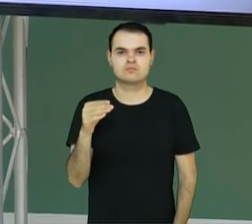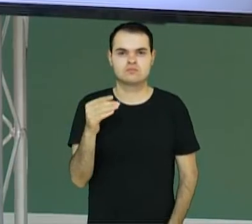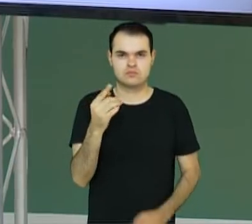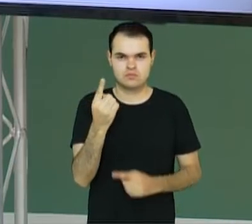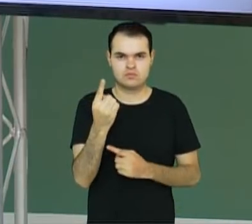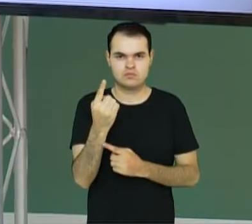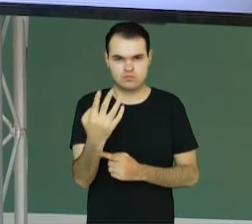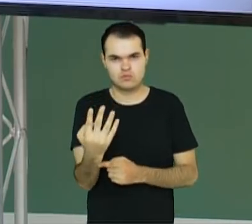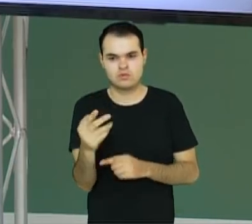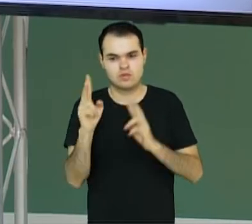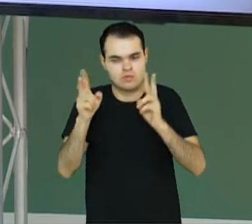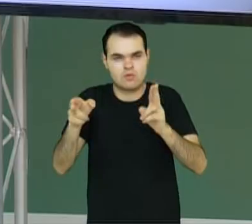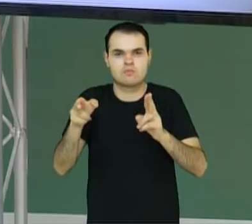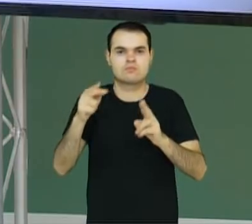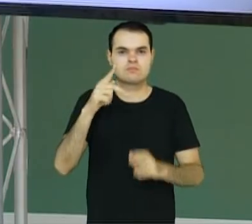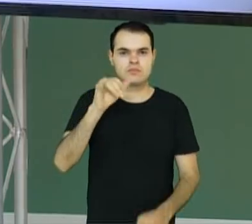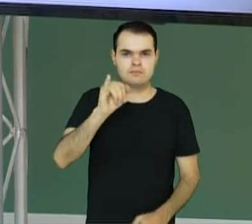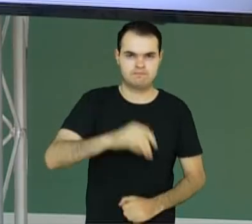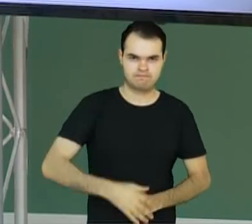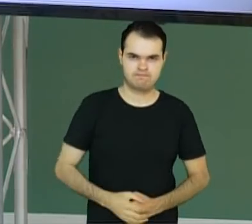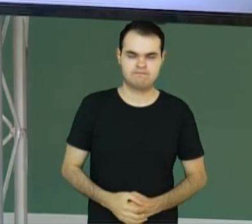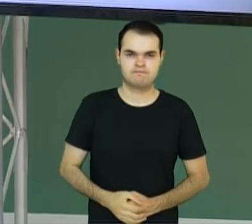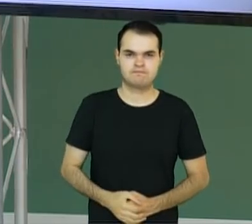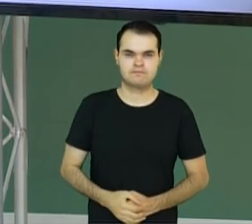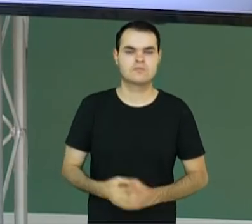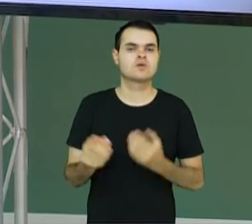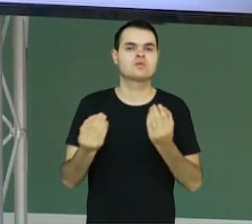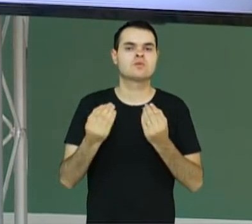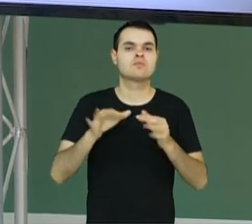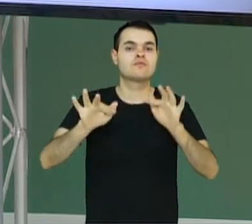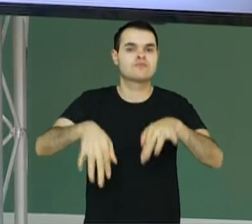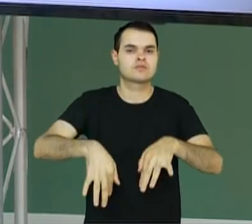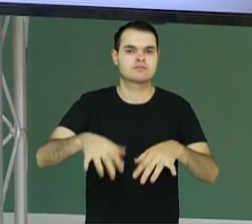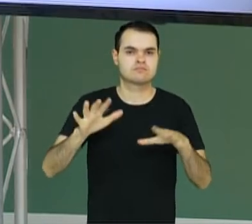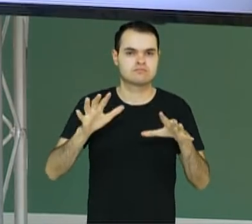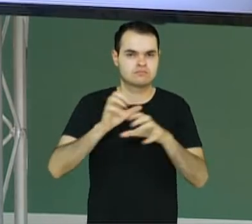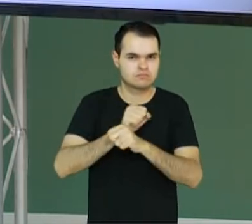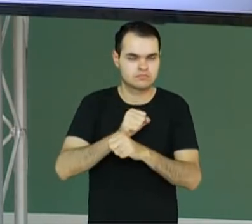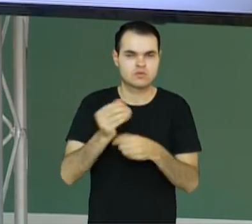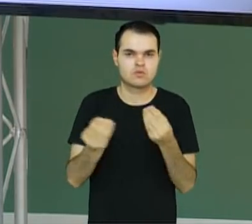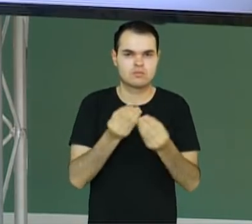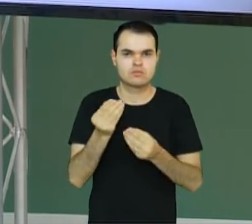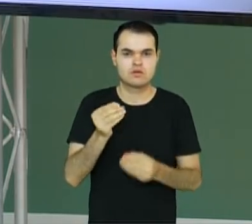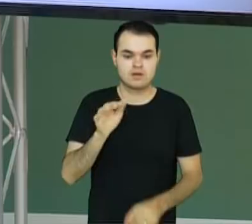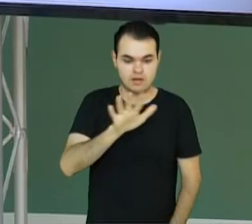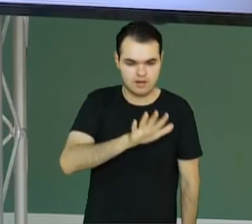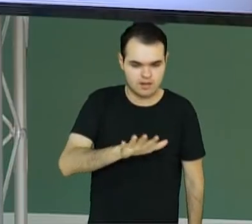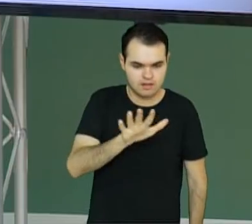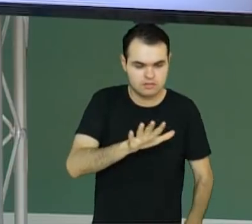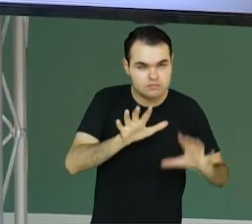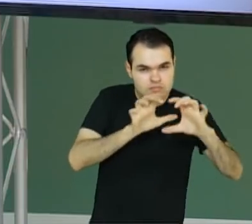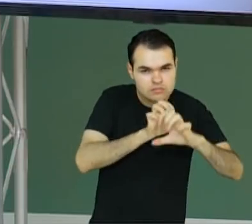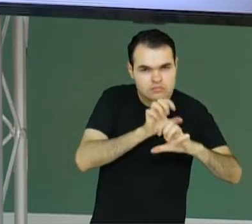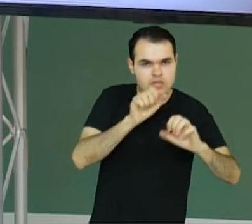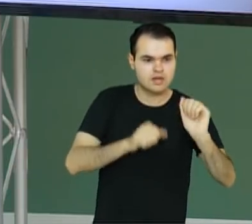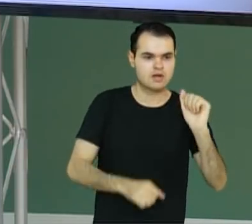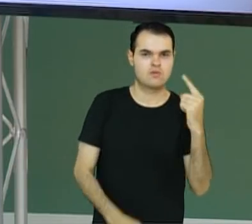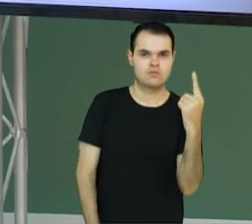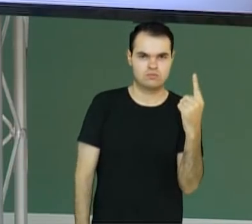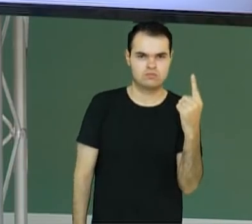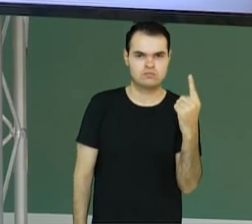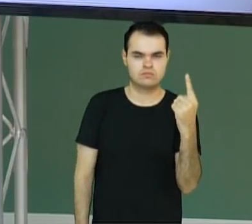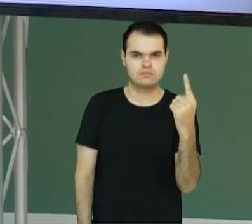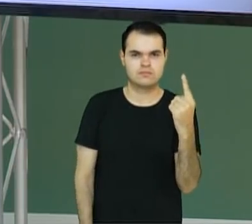mesma coisa que π, certo? Como é que eu finalizo esse exercício? A área sombreada é a área 1, que é a área do círculo